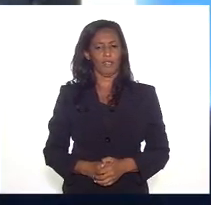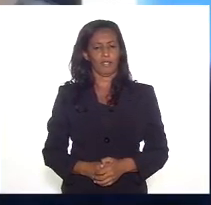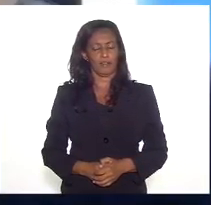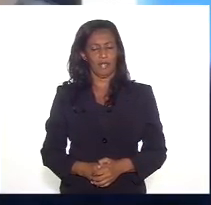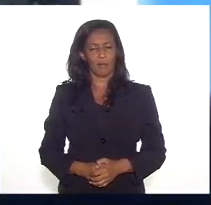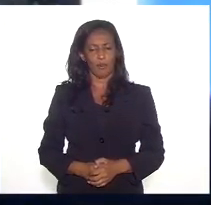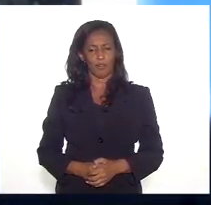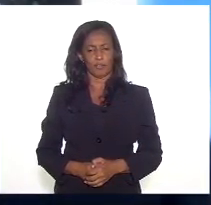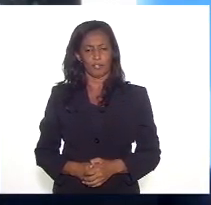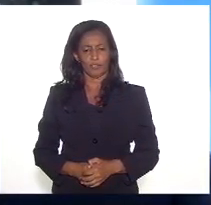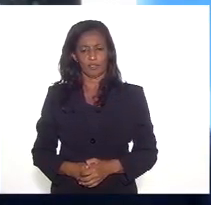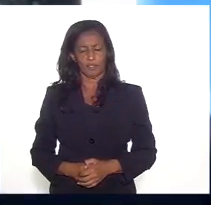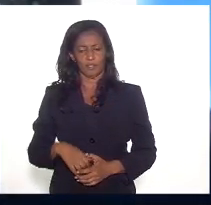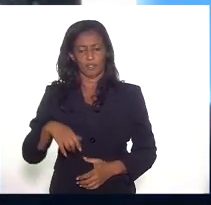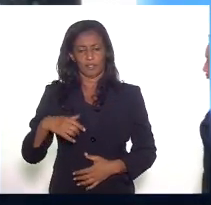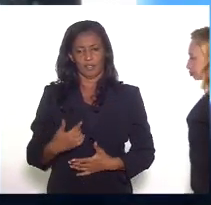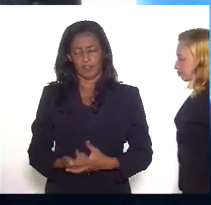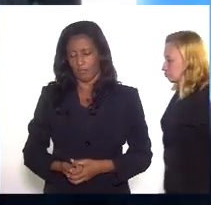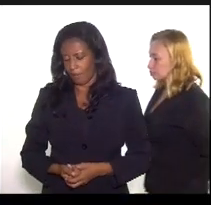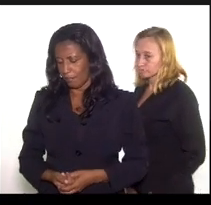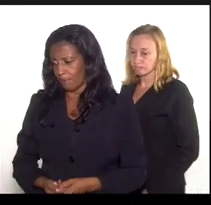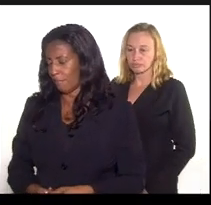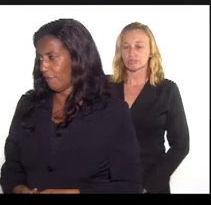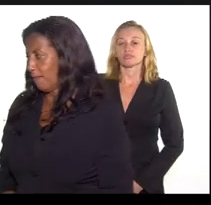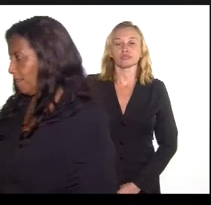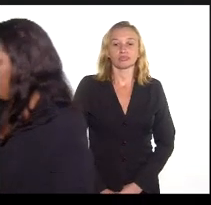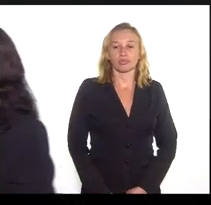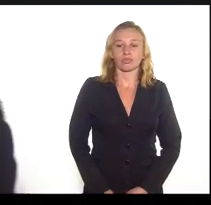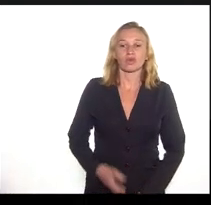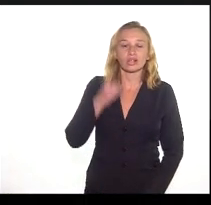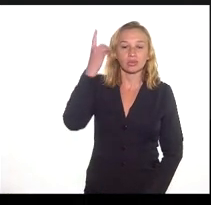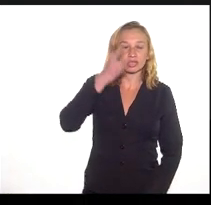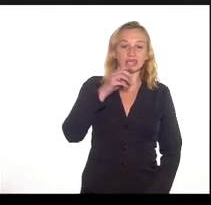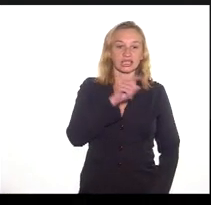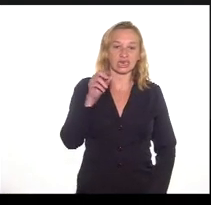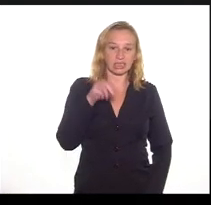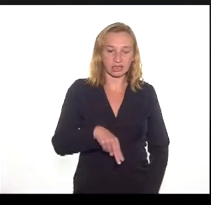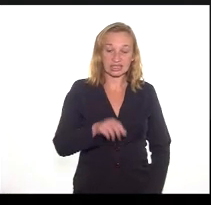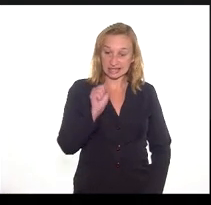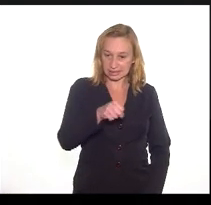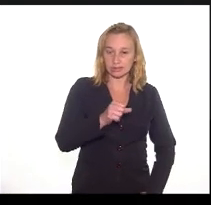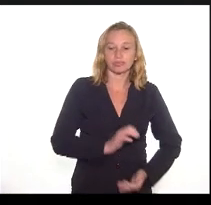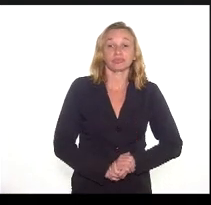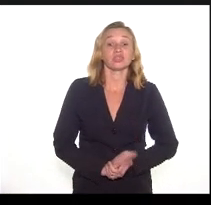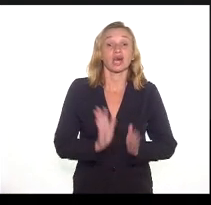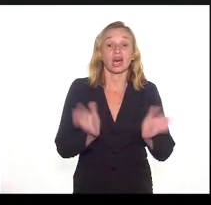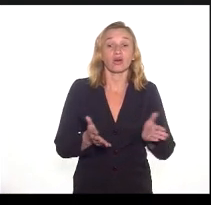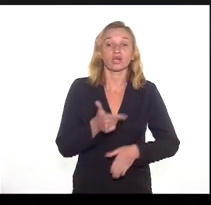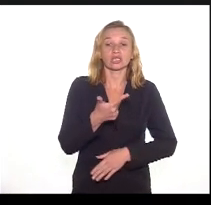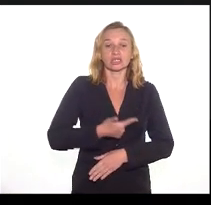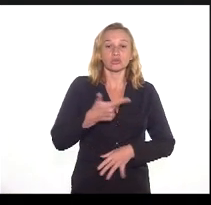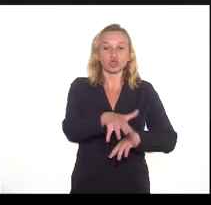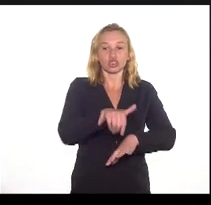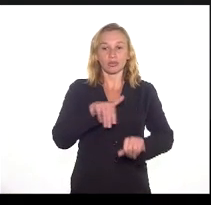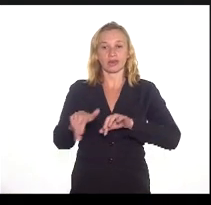Perfeito, deputado Zaidan. Vamos para a segunda chamada. Então, deputada Zaidan votou sim. Vamos fazer agora a segunda